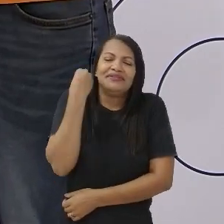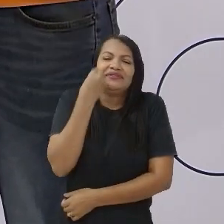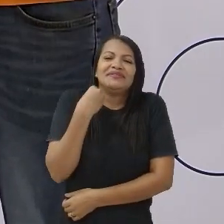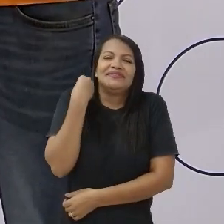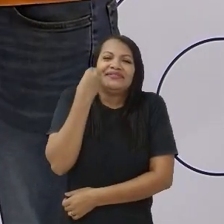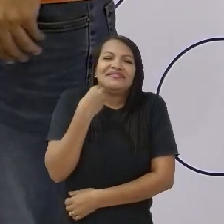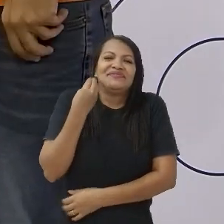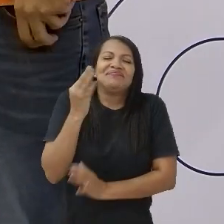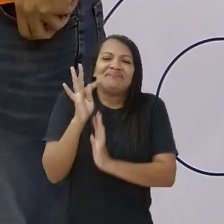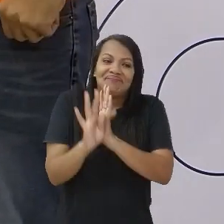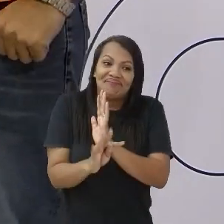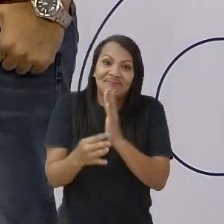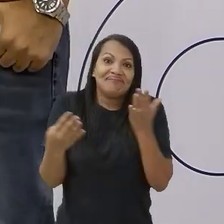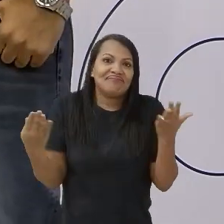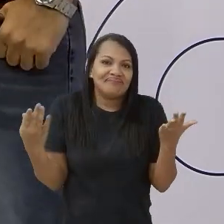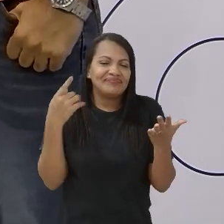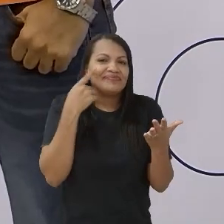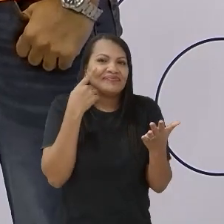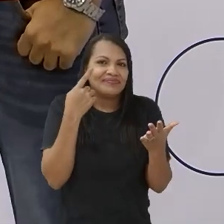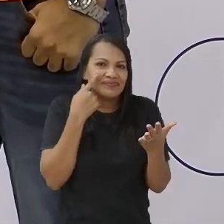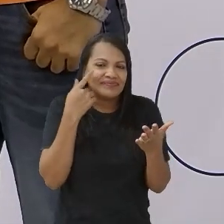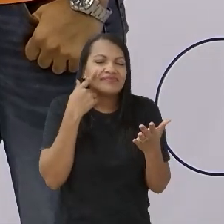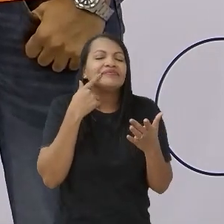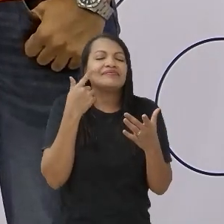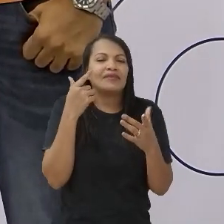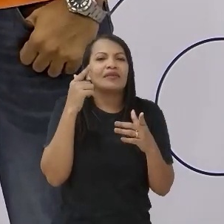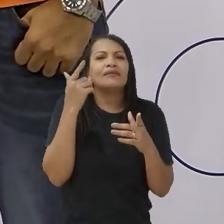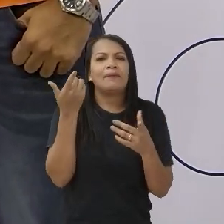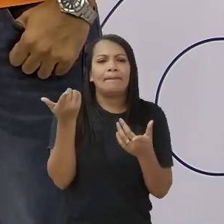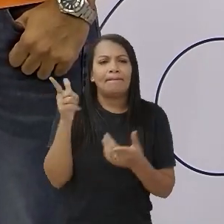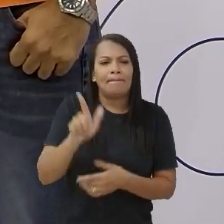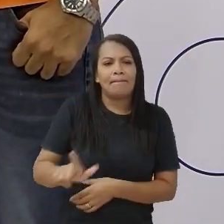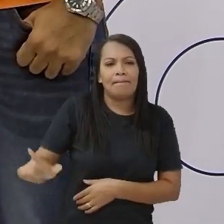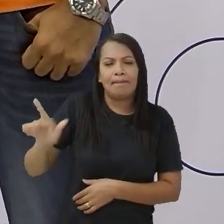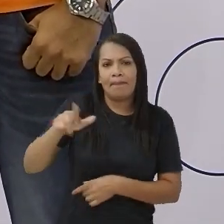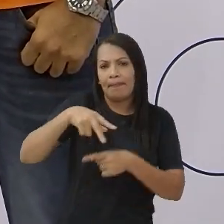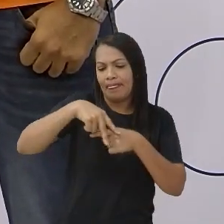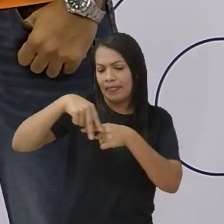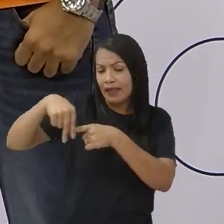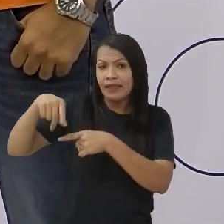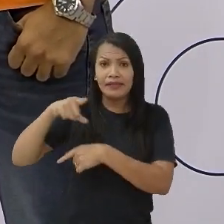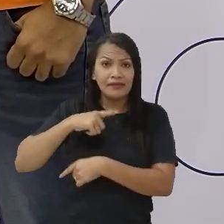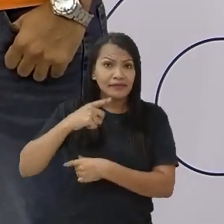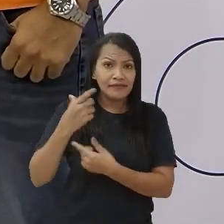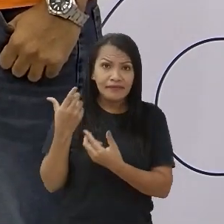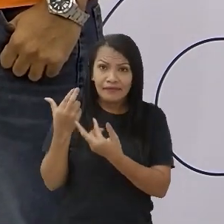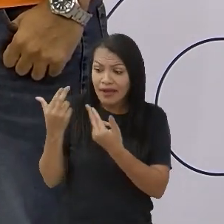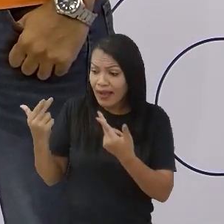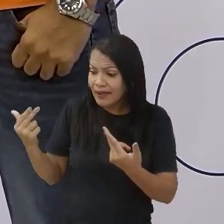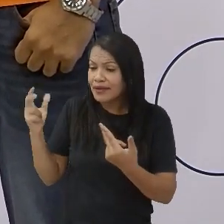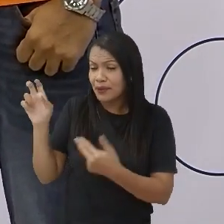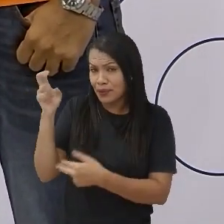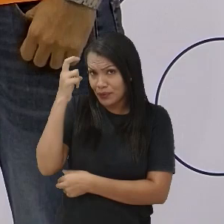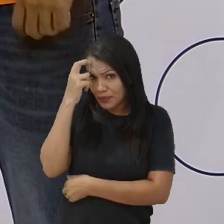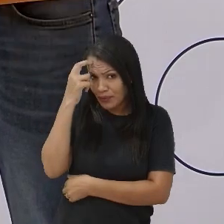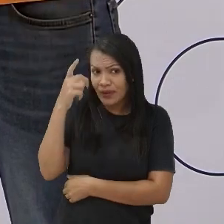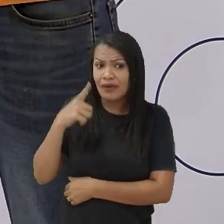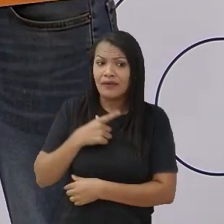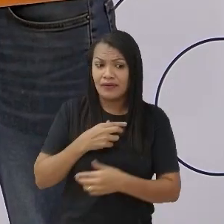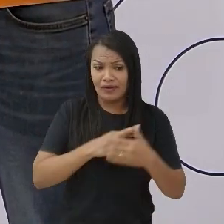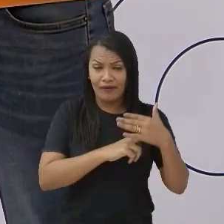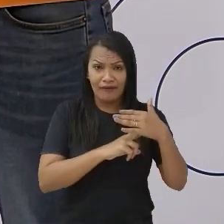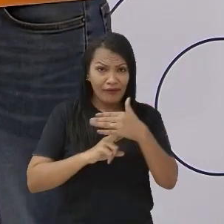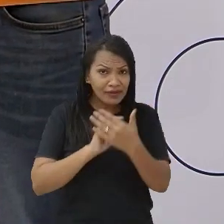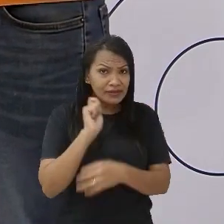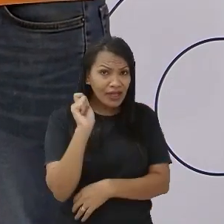representadas nesses textos. E aí, olha, é uma literatura que que vem com muita cultura, né? Isso, como Porque a Feira de